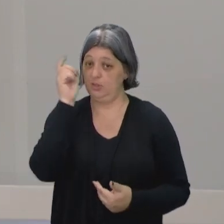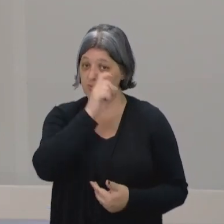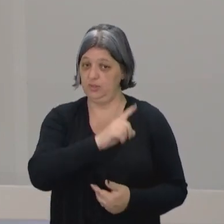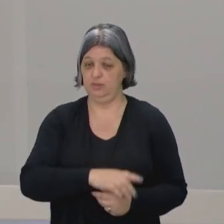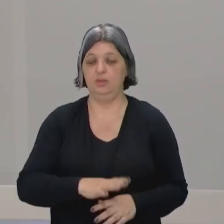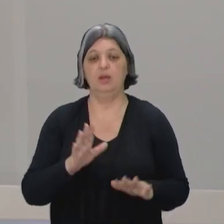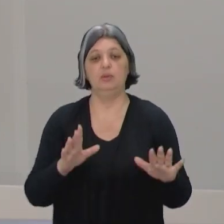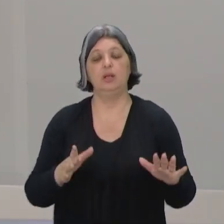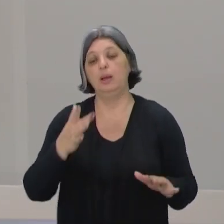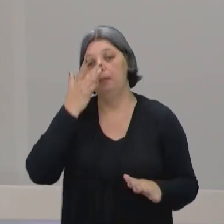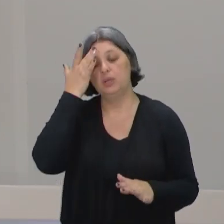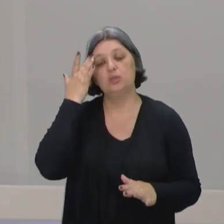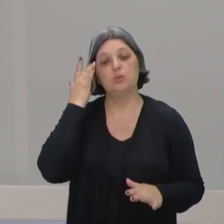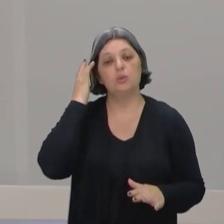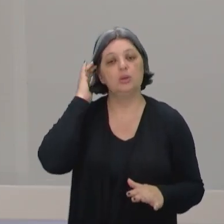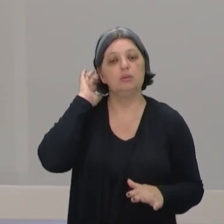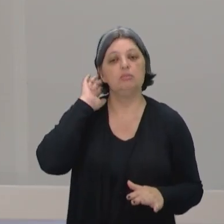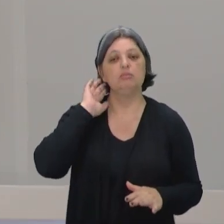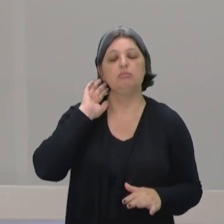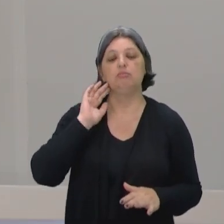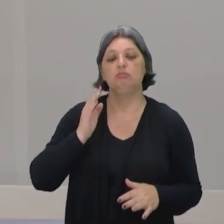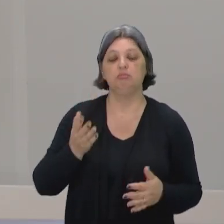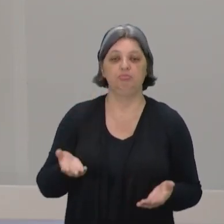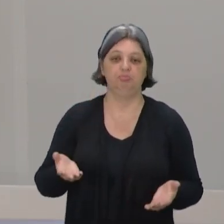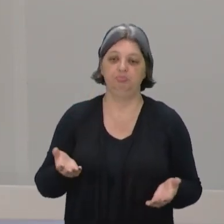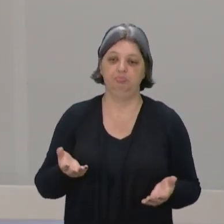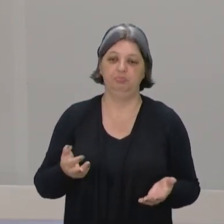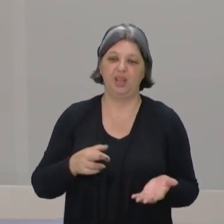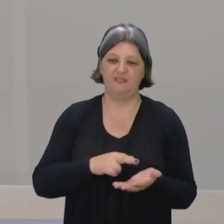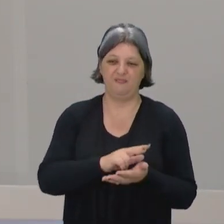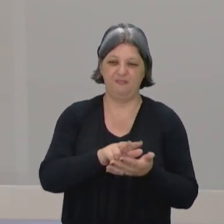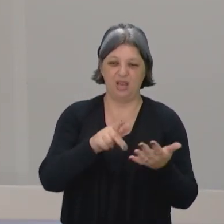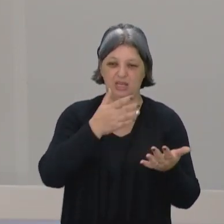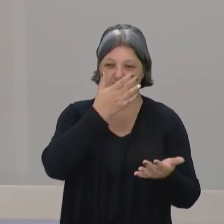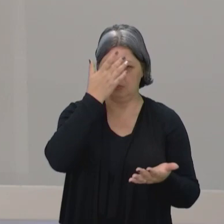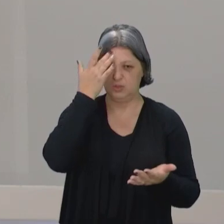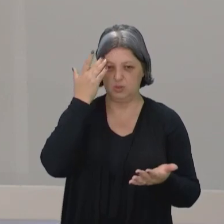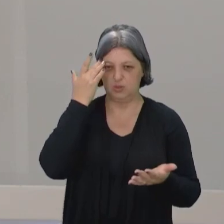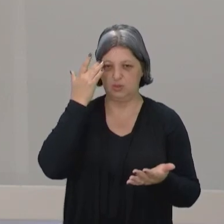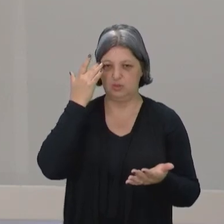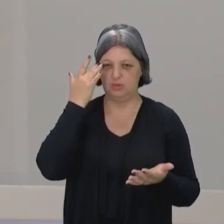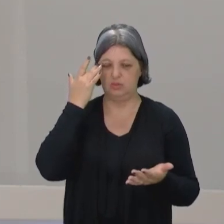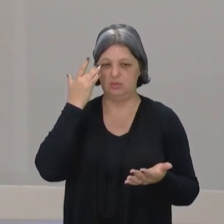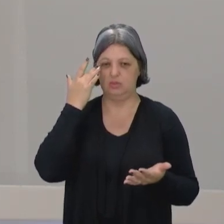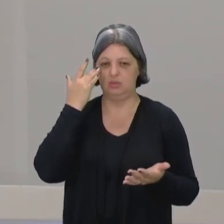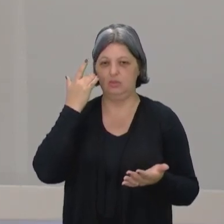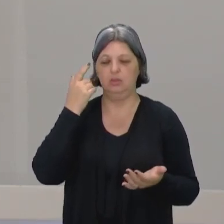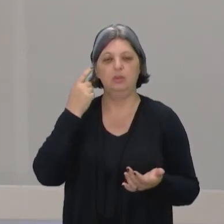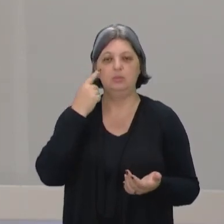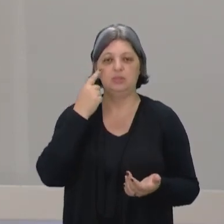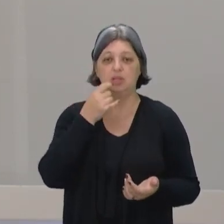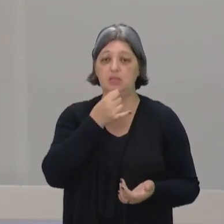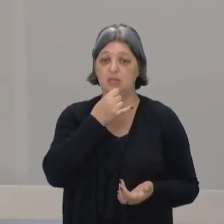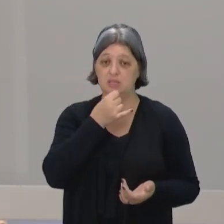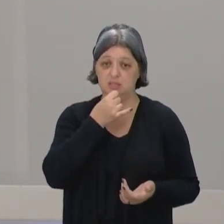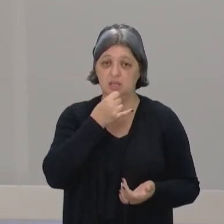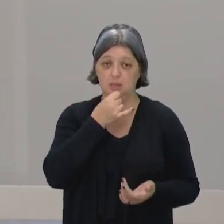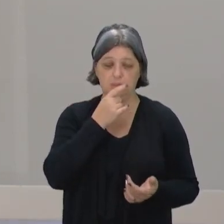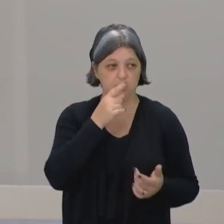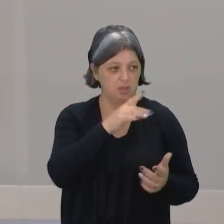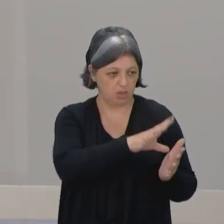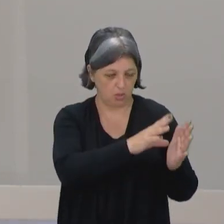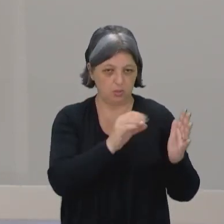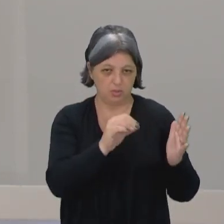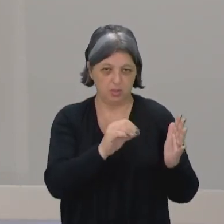se propõe a ter aí várias pessoas, as pessoas te veem como exemplo, é uma responsabilidade.